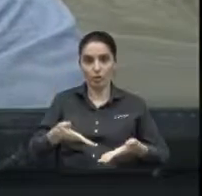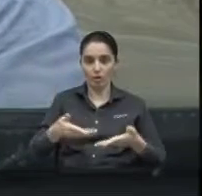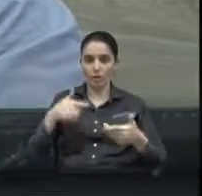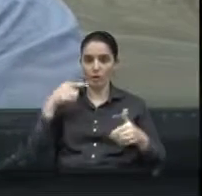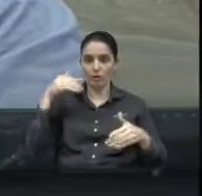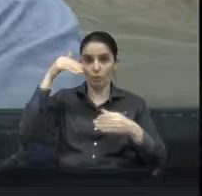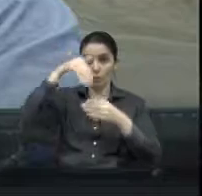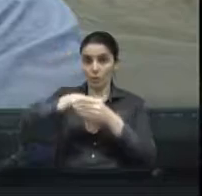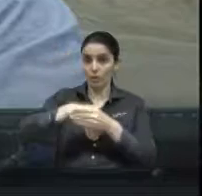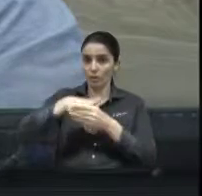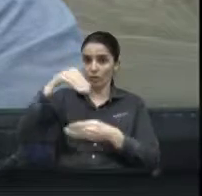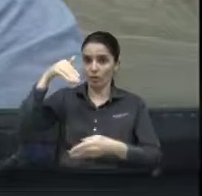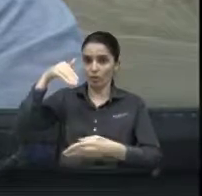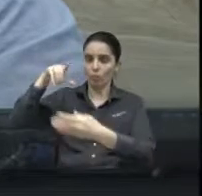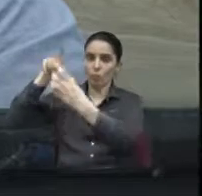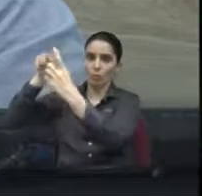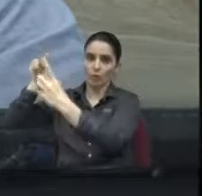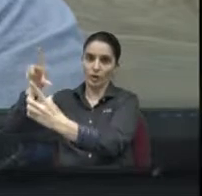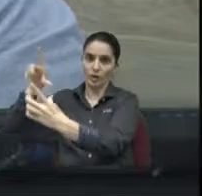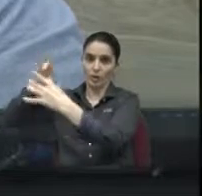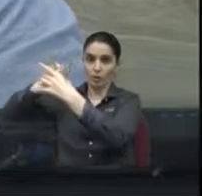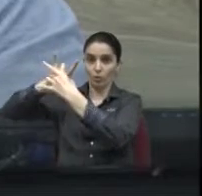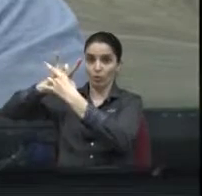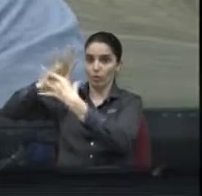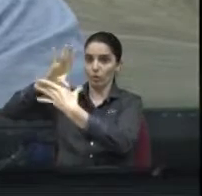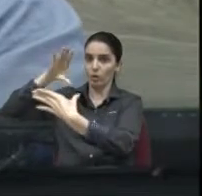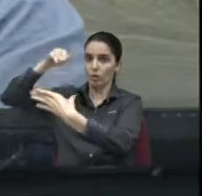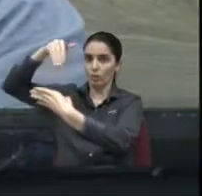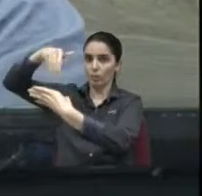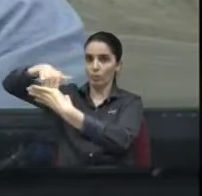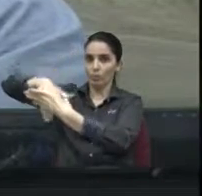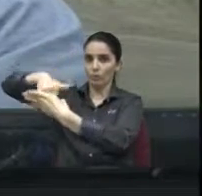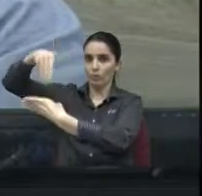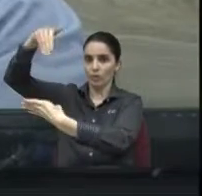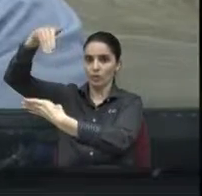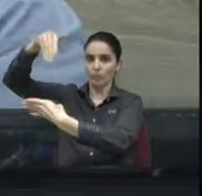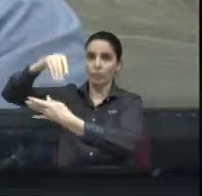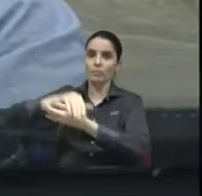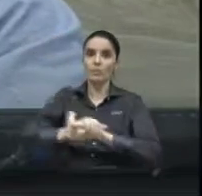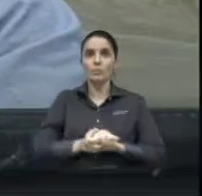em votação. O painel está aberto. Senhores vereadores.